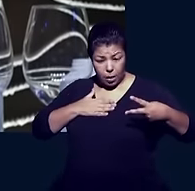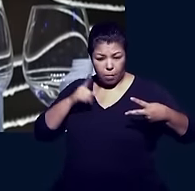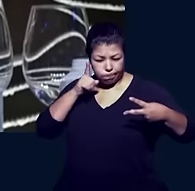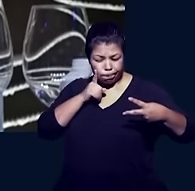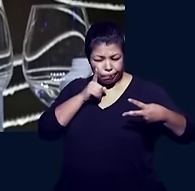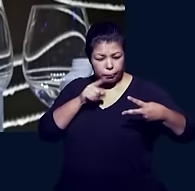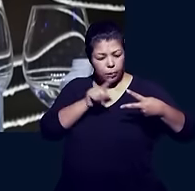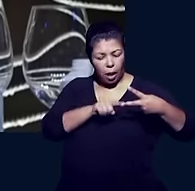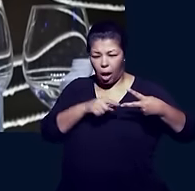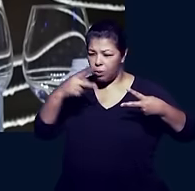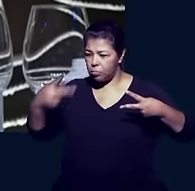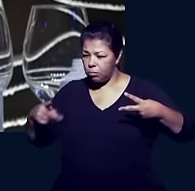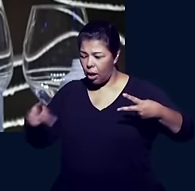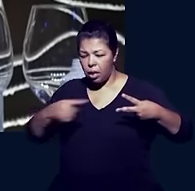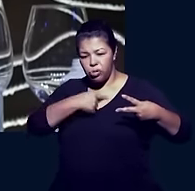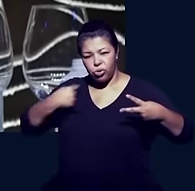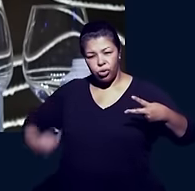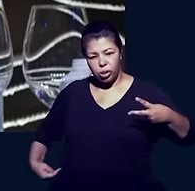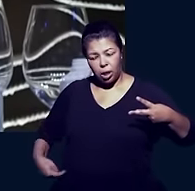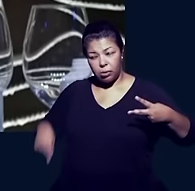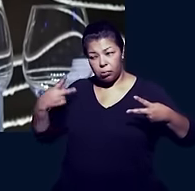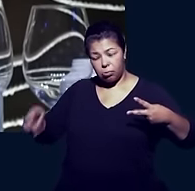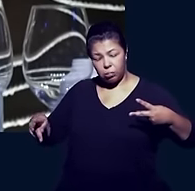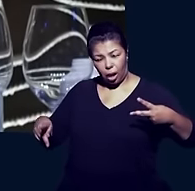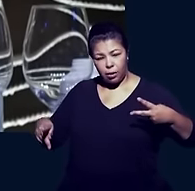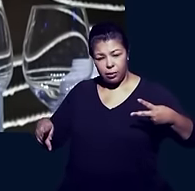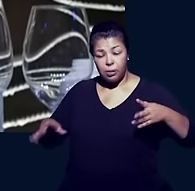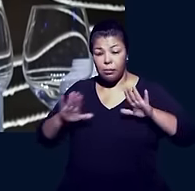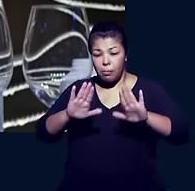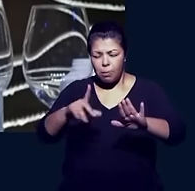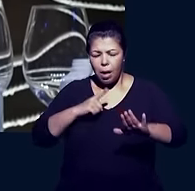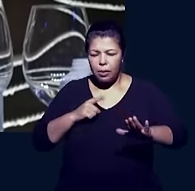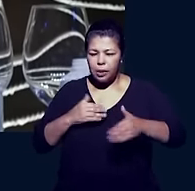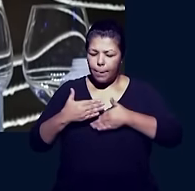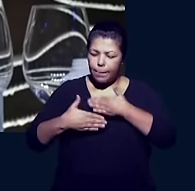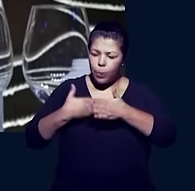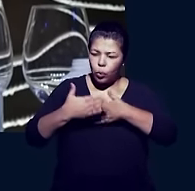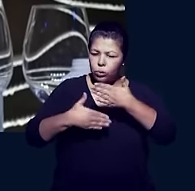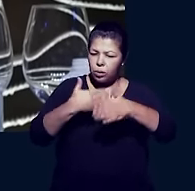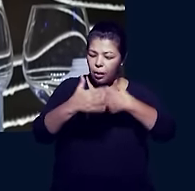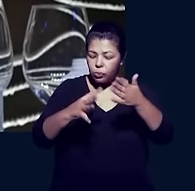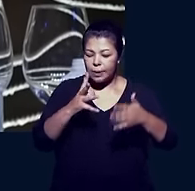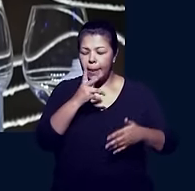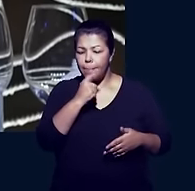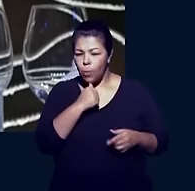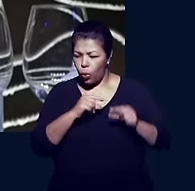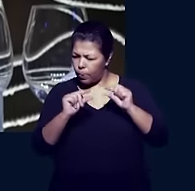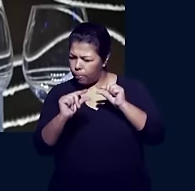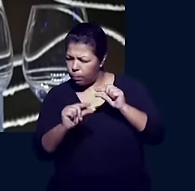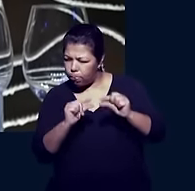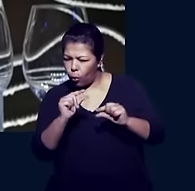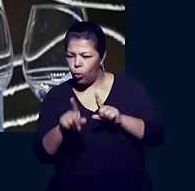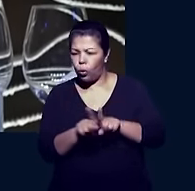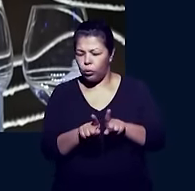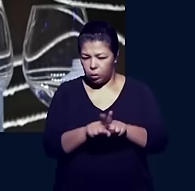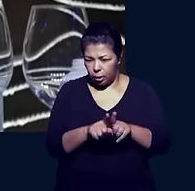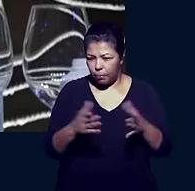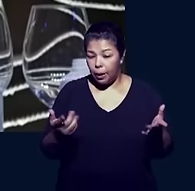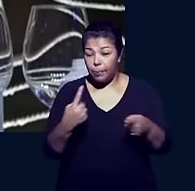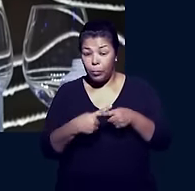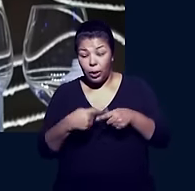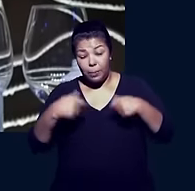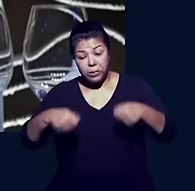chineses vão ter a deles eh isso você tem um um um processo de uma uma demanda eh por por eh por